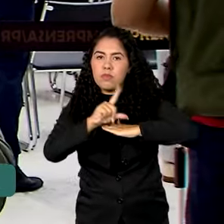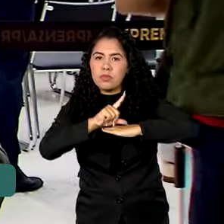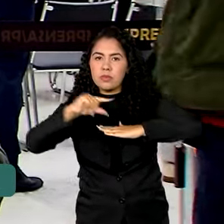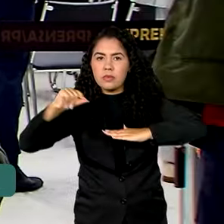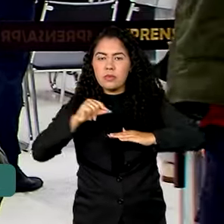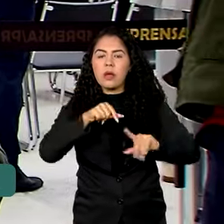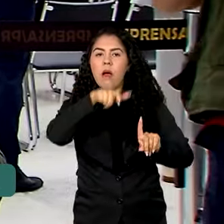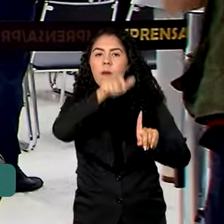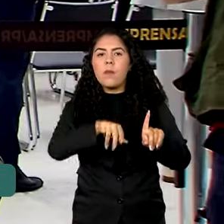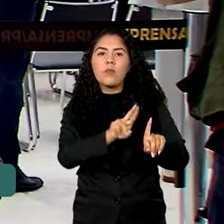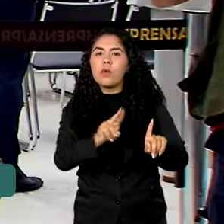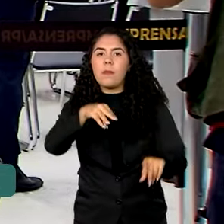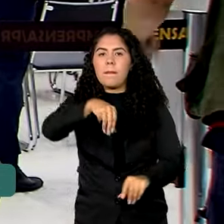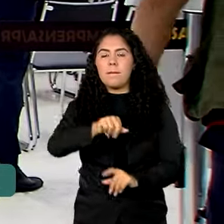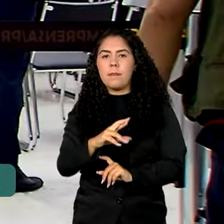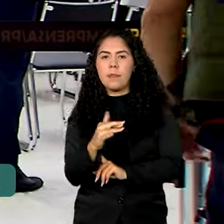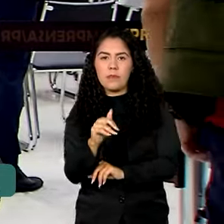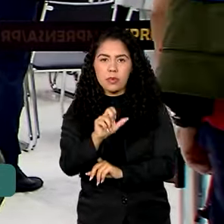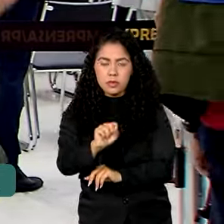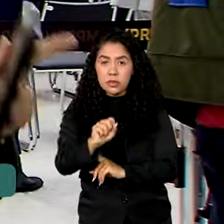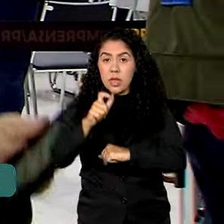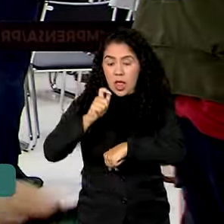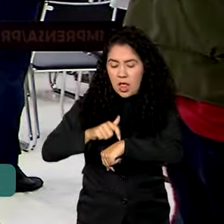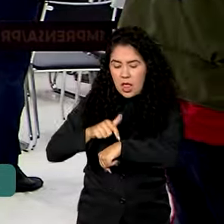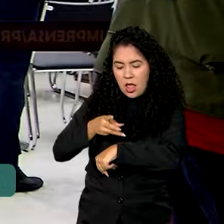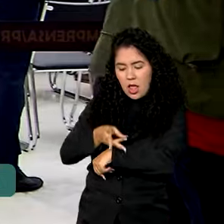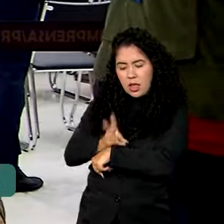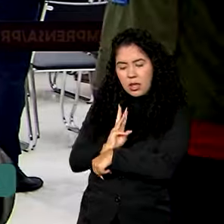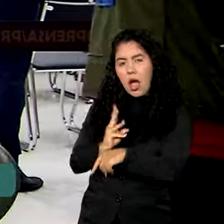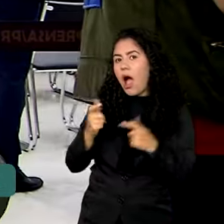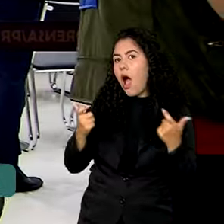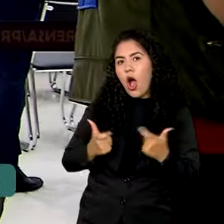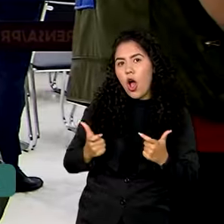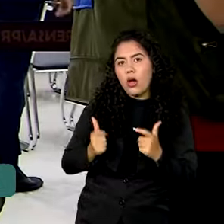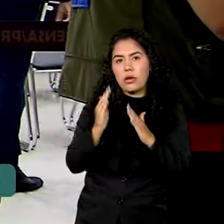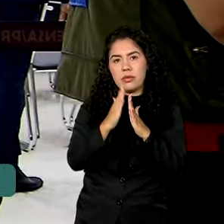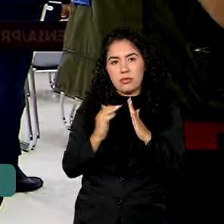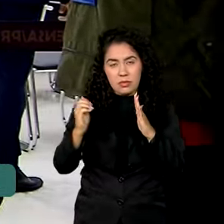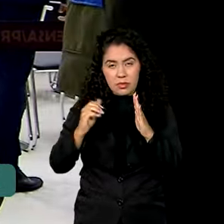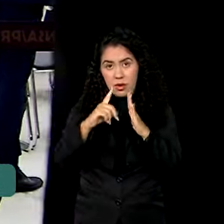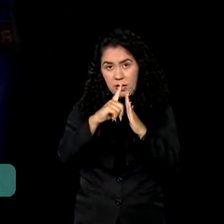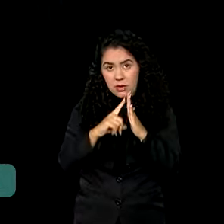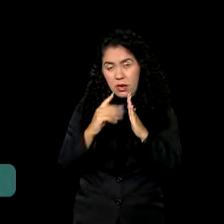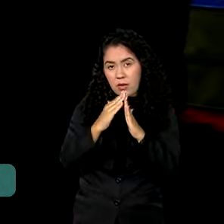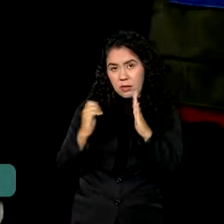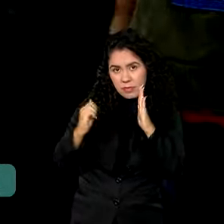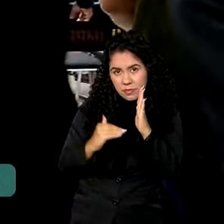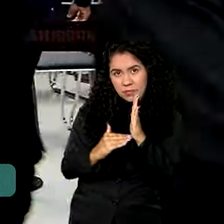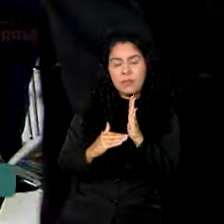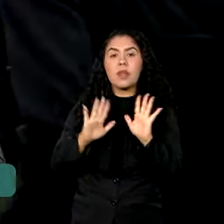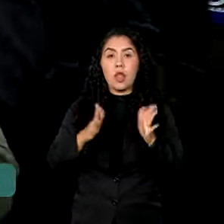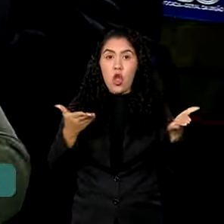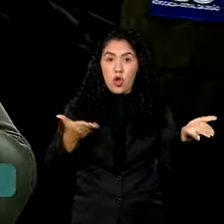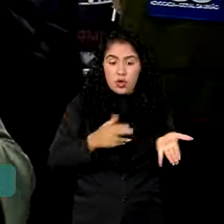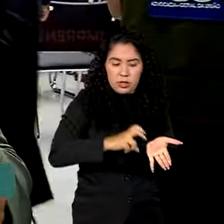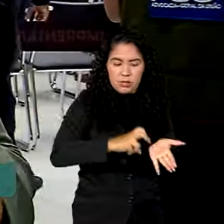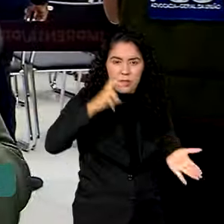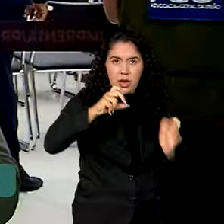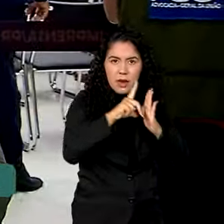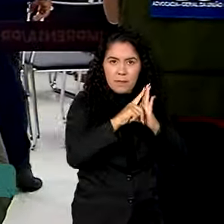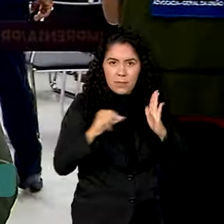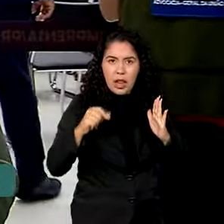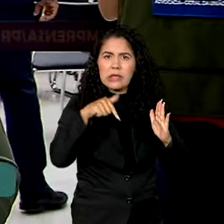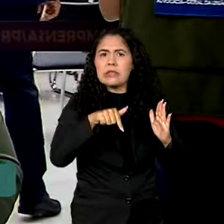Souza. Esse encontro vai ser feito às 3 da tarde lá no Palácio da Alvorada. Então, pela manhã, a gente tem essa agenda aqui no Palácio do Planalto, uma agenda bem